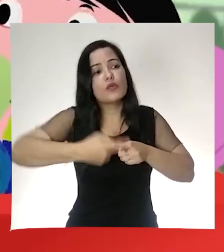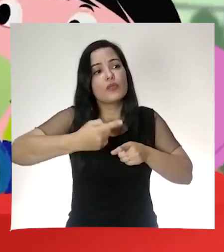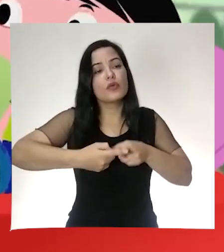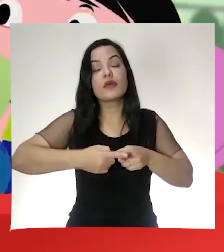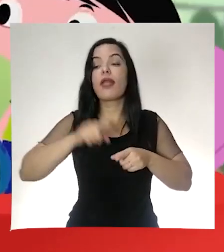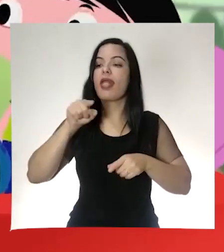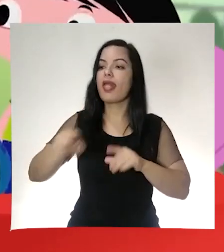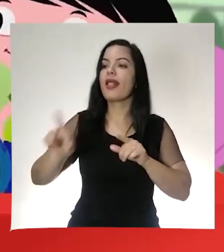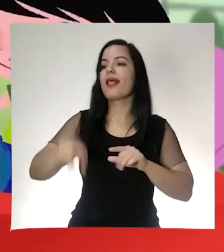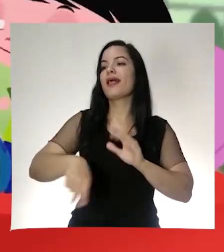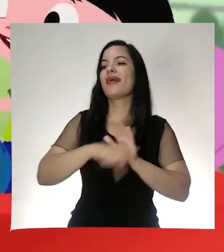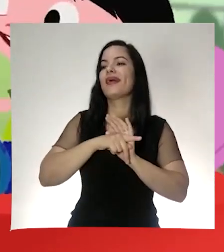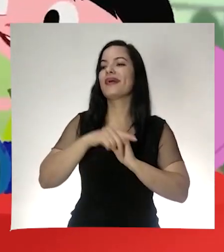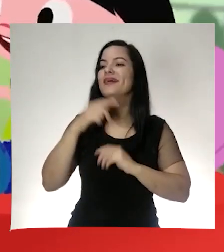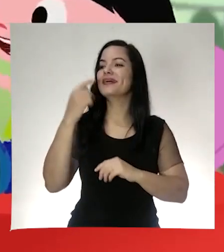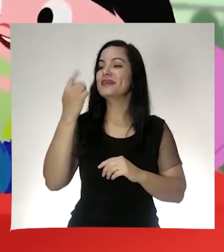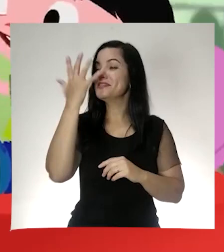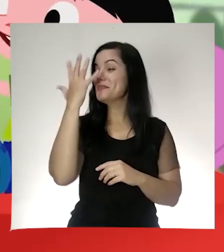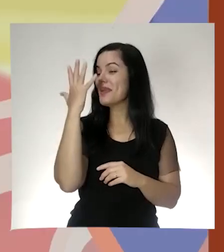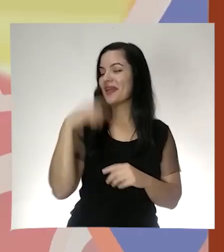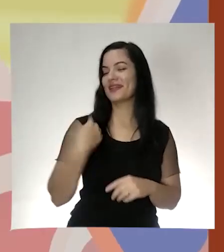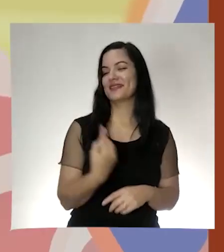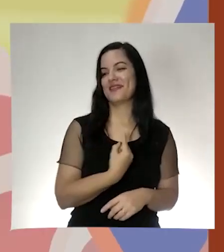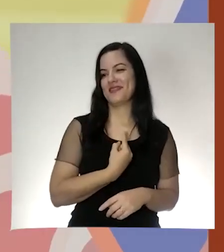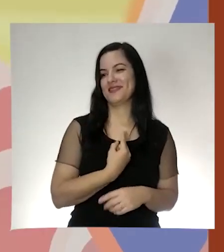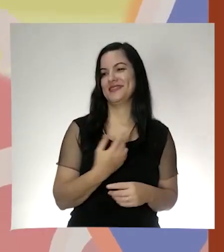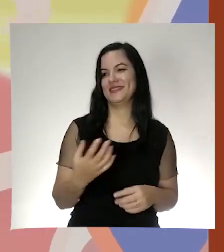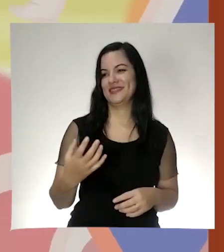nosso espelho.